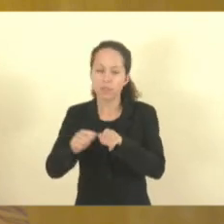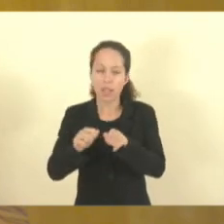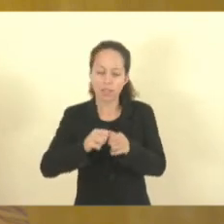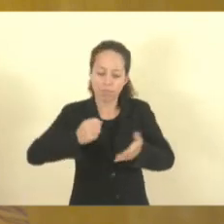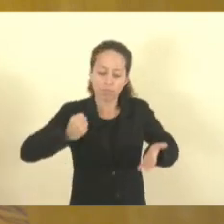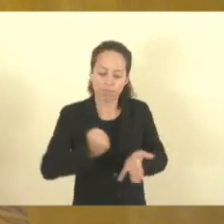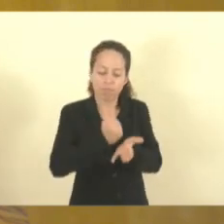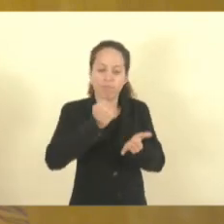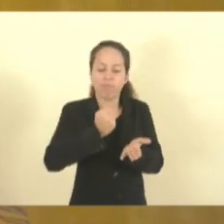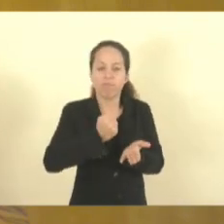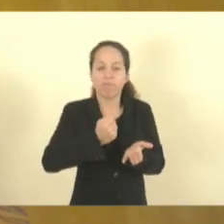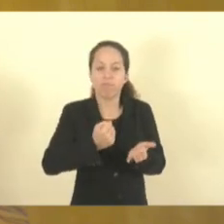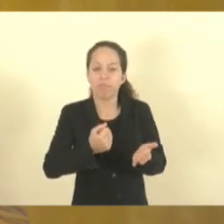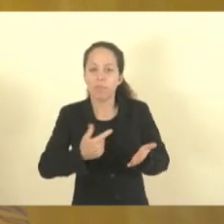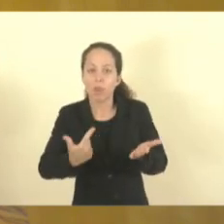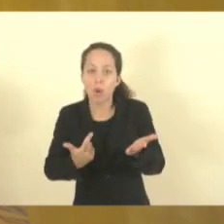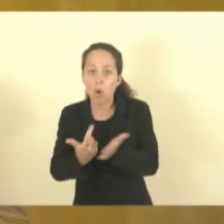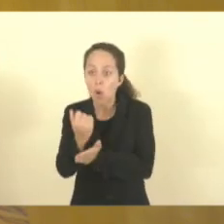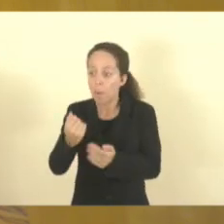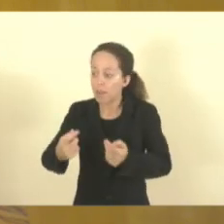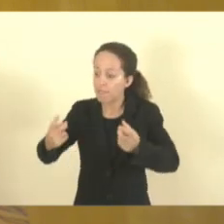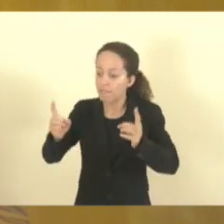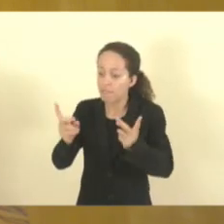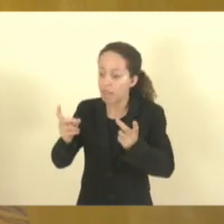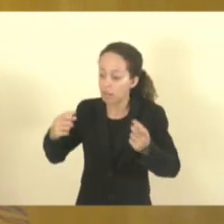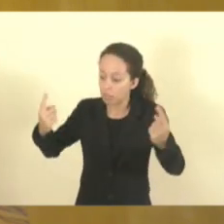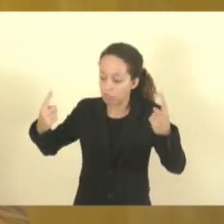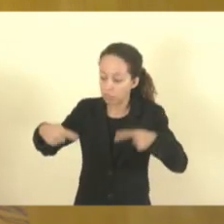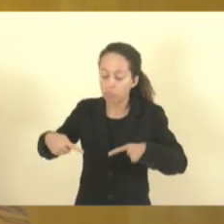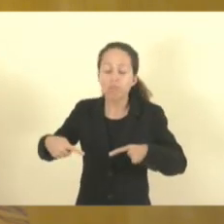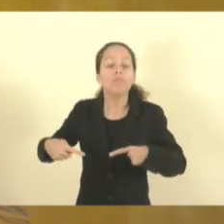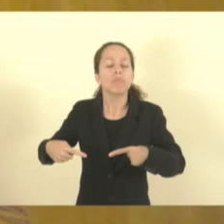estádio. E a Desportiva, sua diretoria,